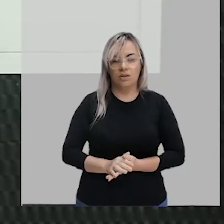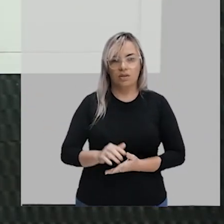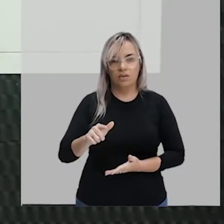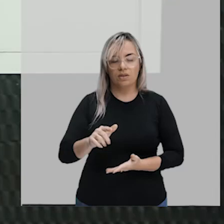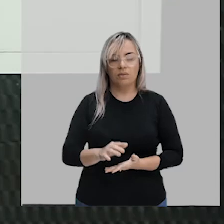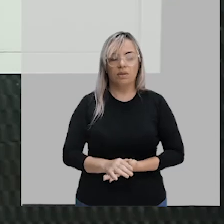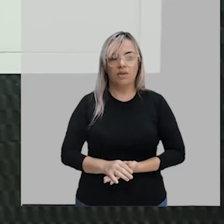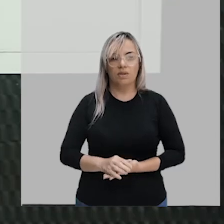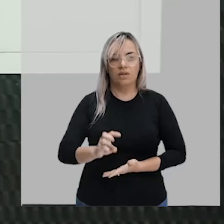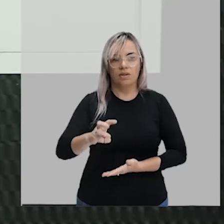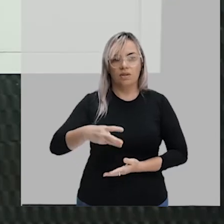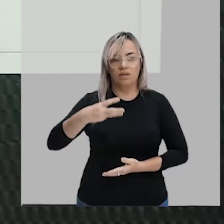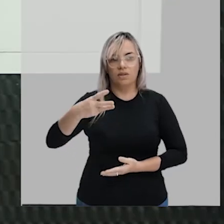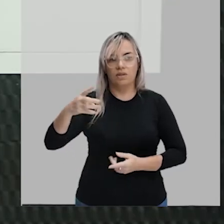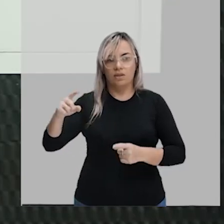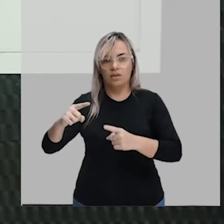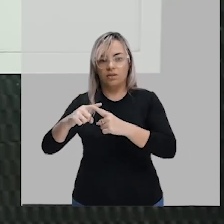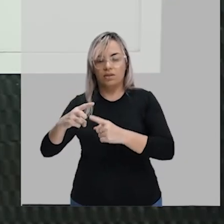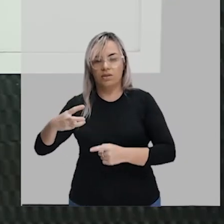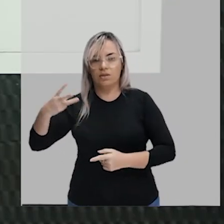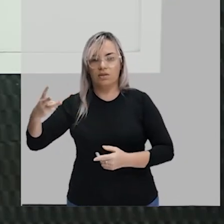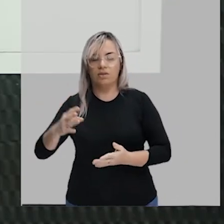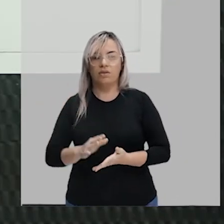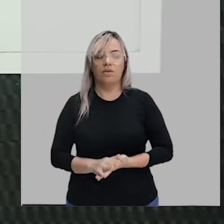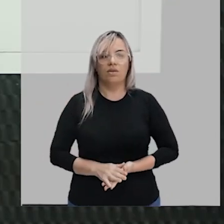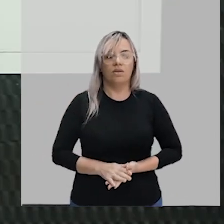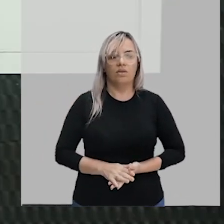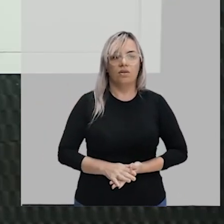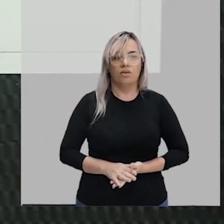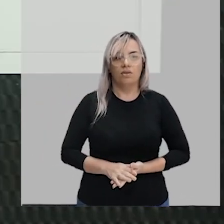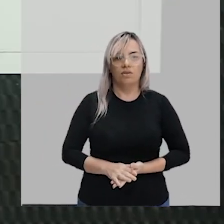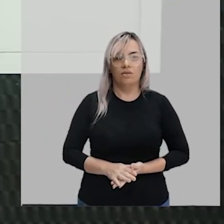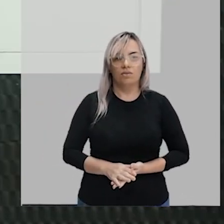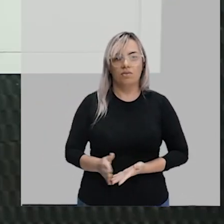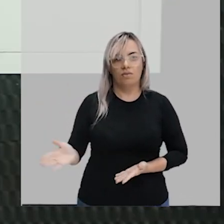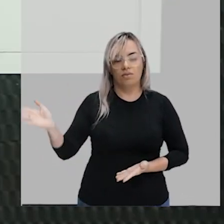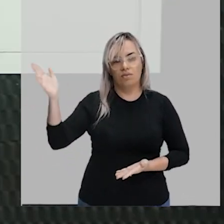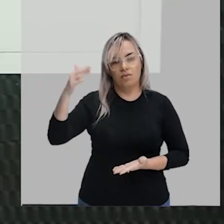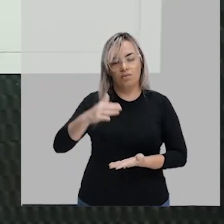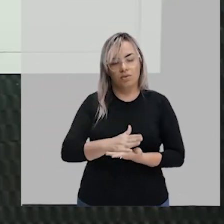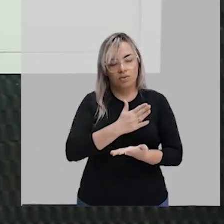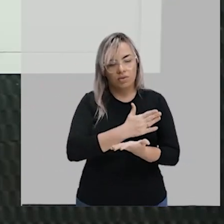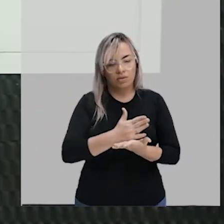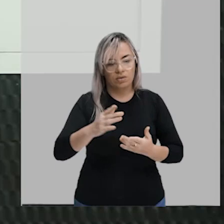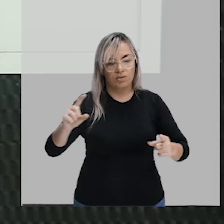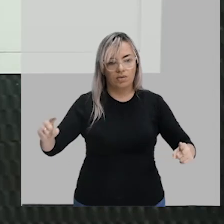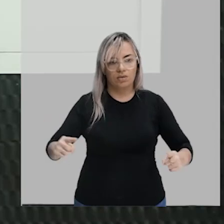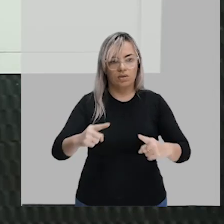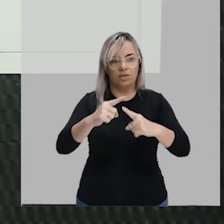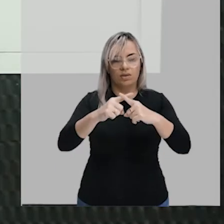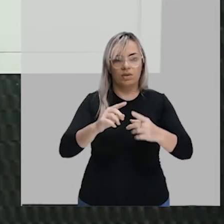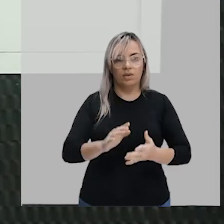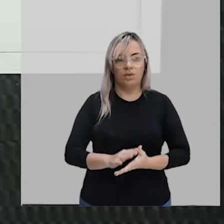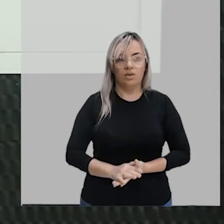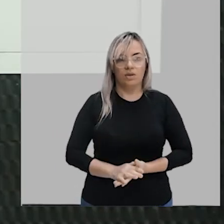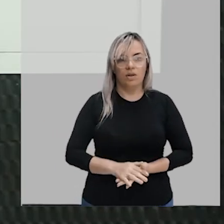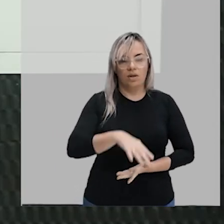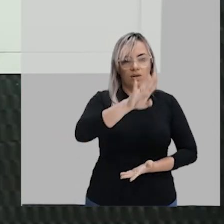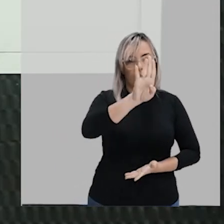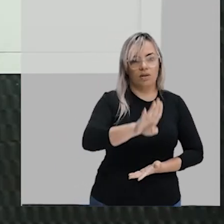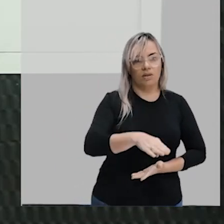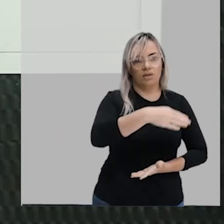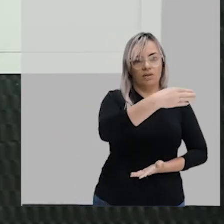a multiplicação dessas matrizes aqui, da matriz A pela matriz B.